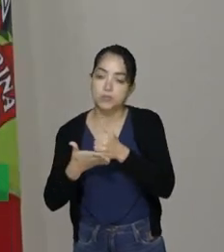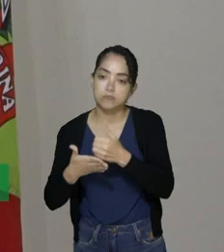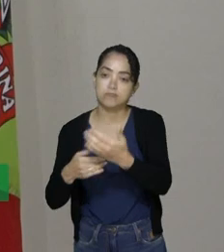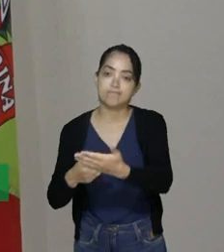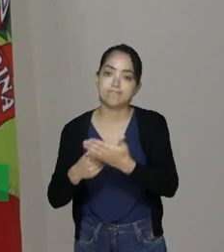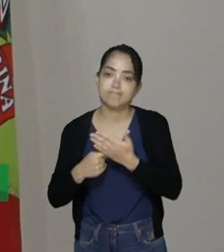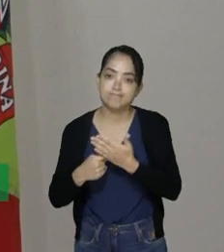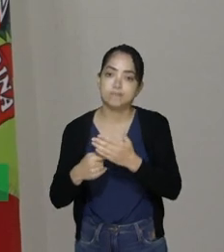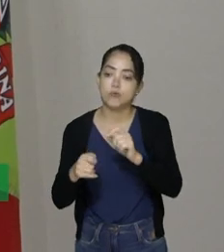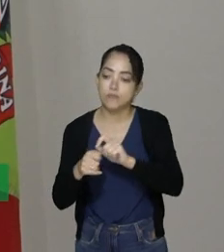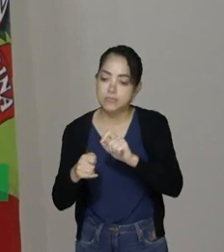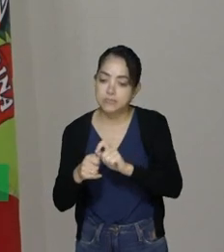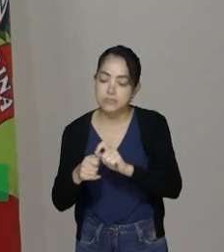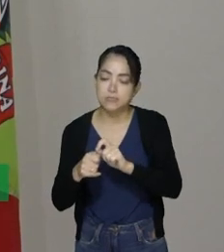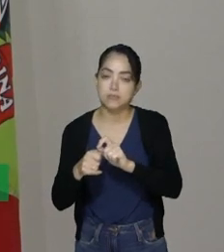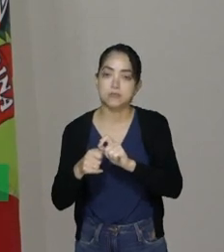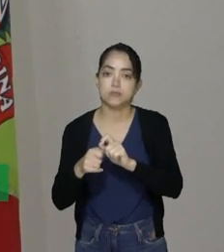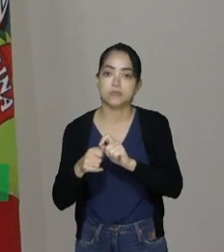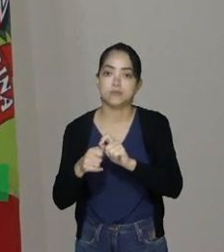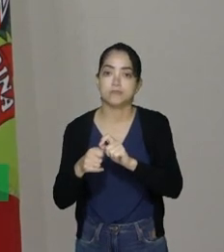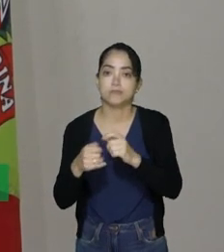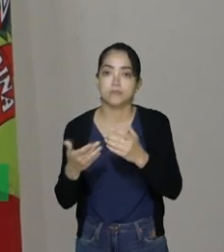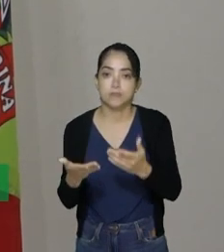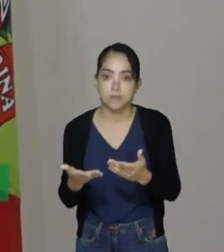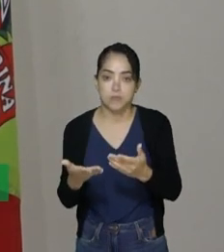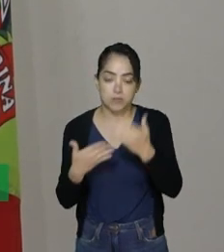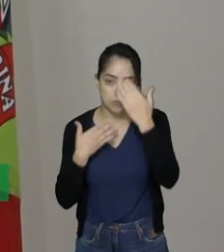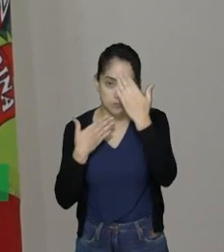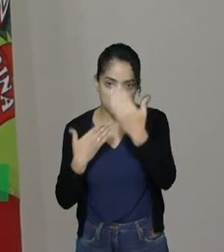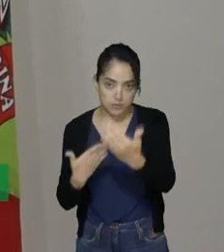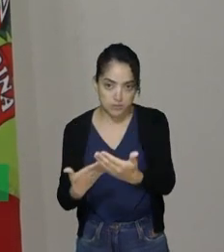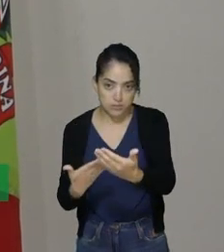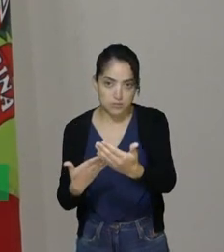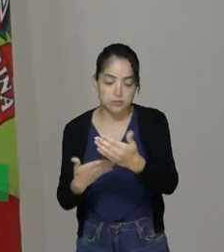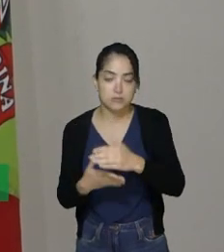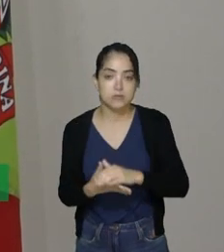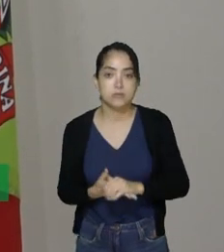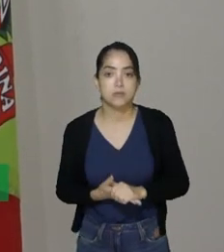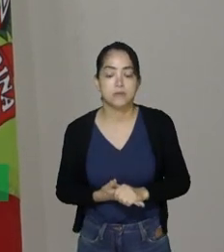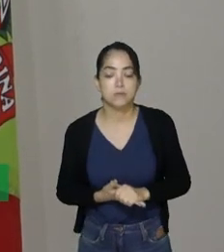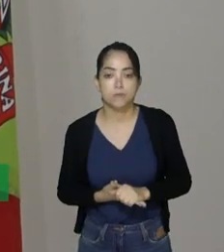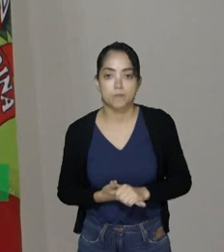ajudando, fazendo o Sopelsa. Eu queria agradecer